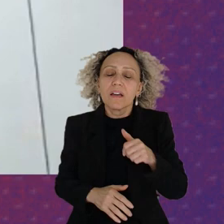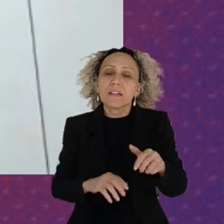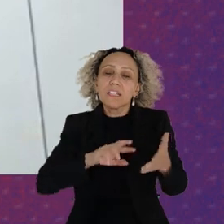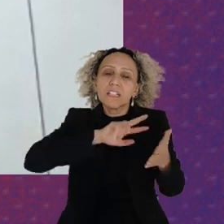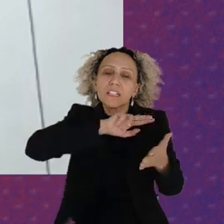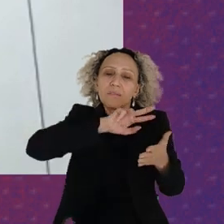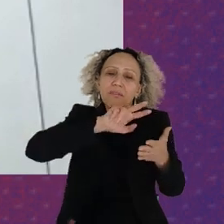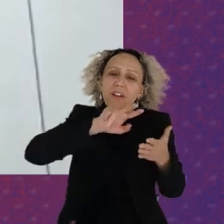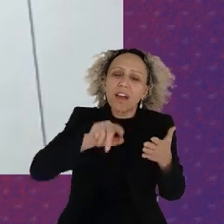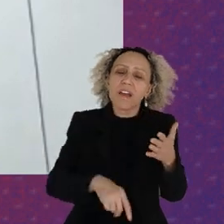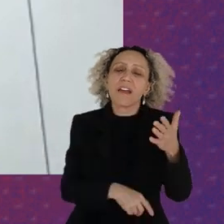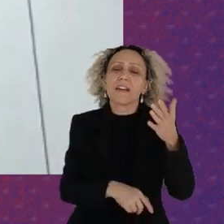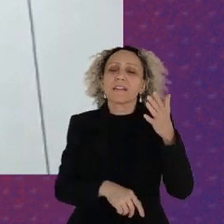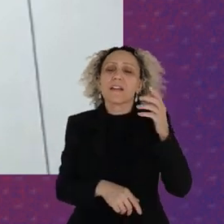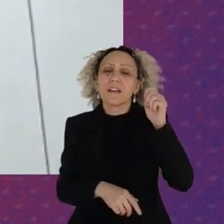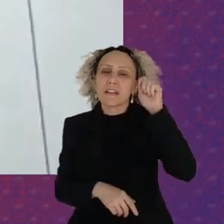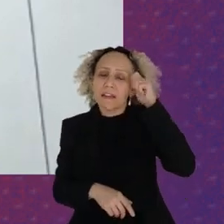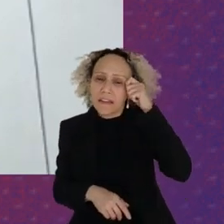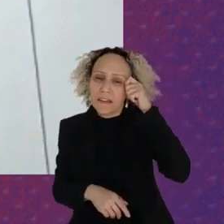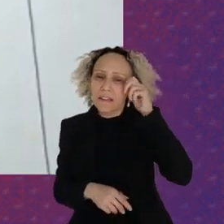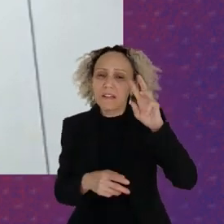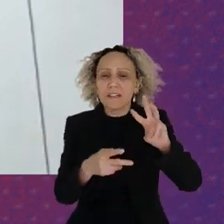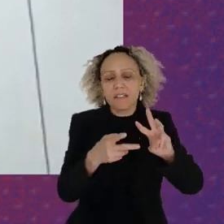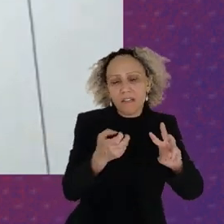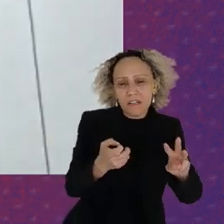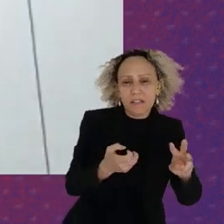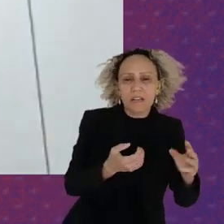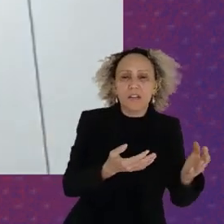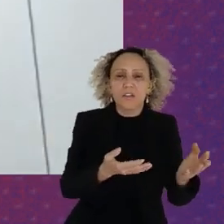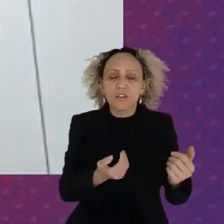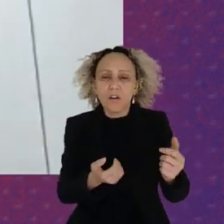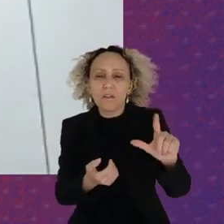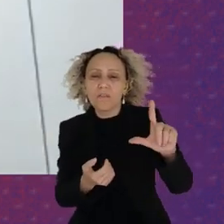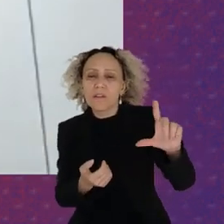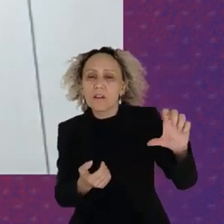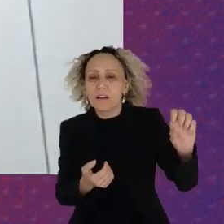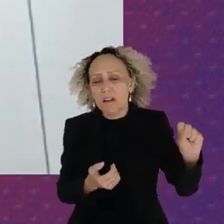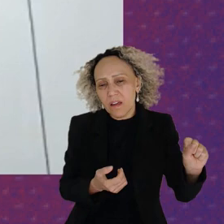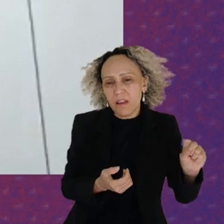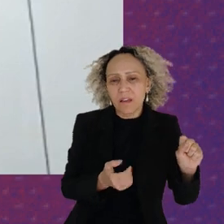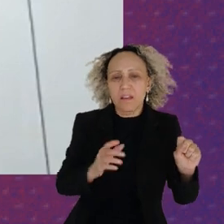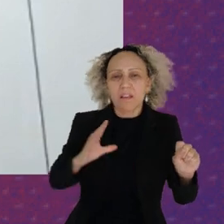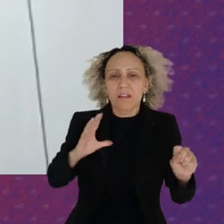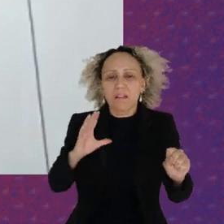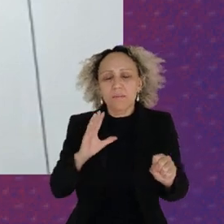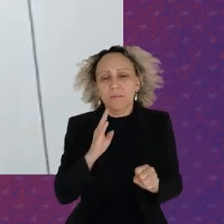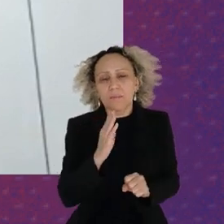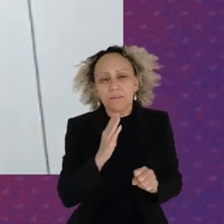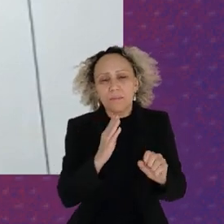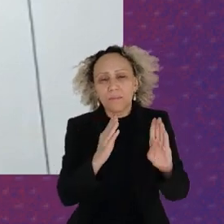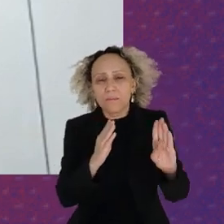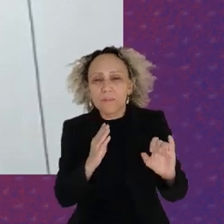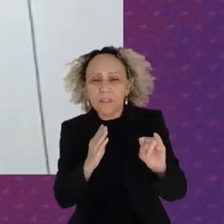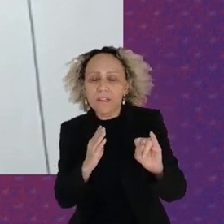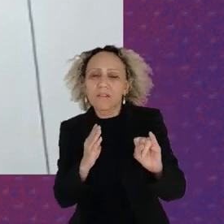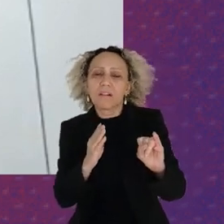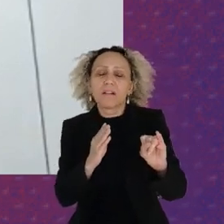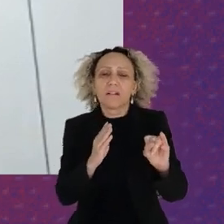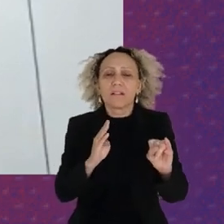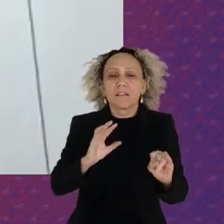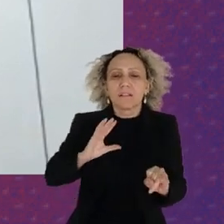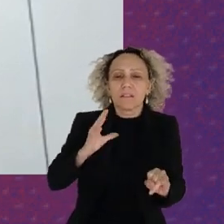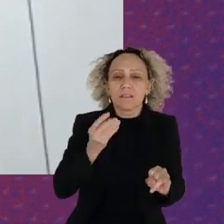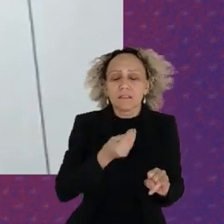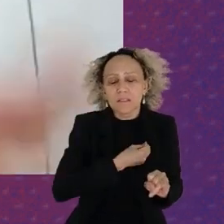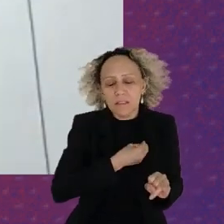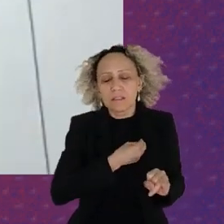mulheres indígenas, jovens, mulheres lésbicas, bissexuais, trans, mulheres idosas, mulheres do campo,